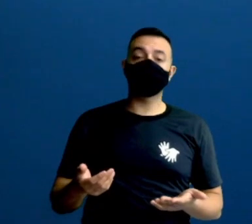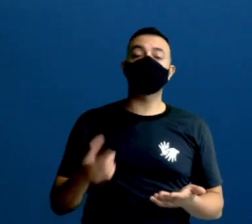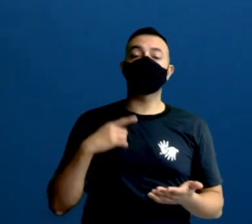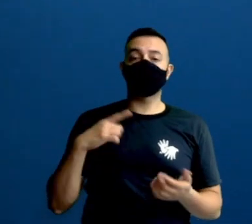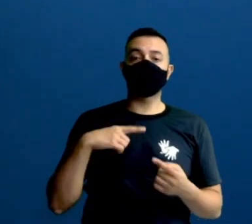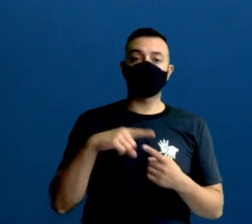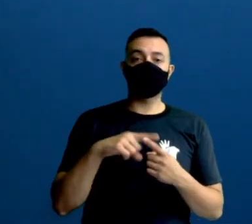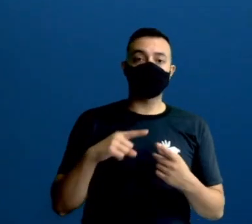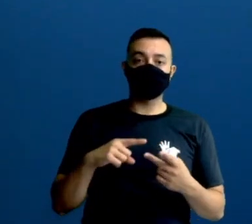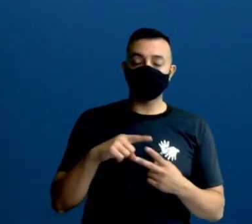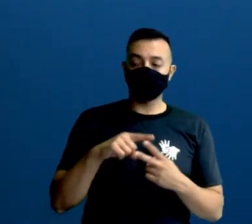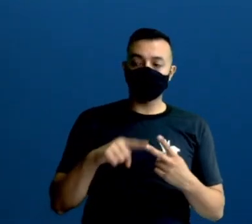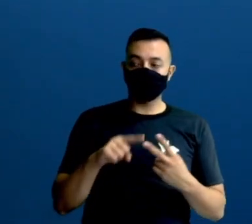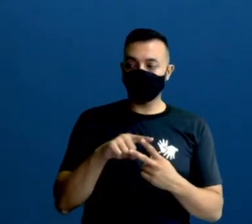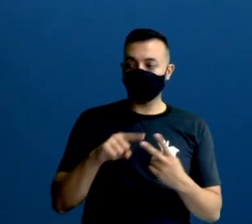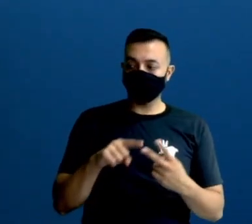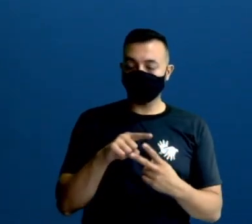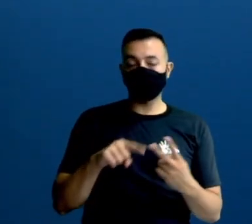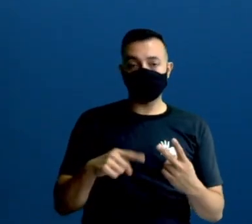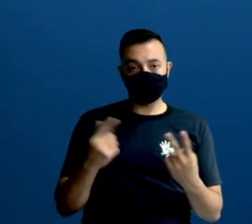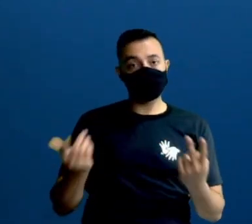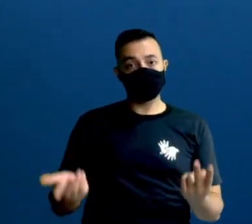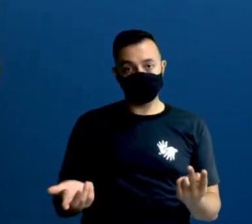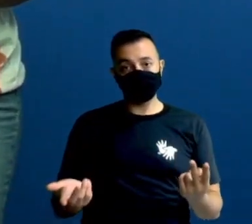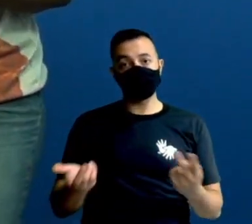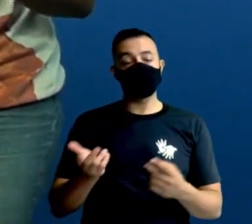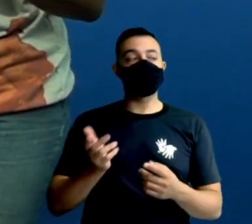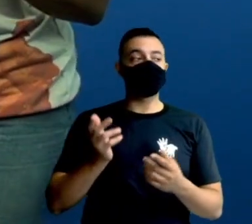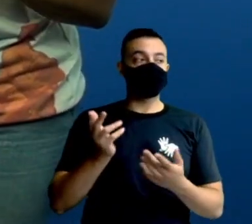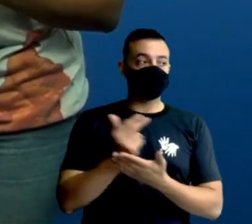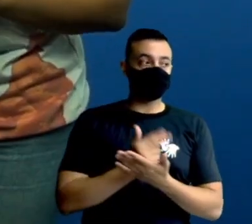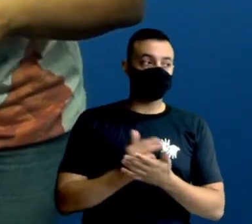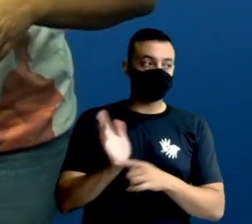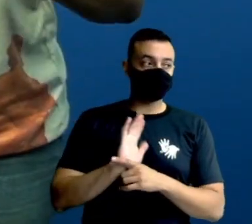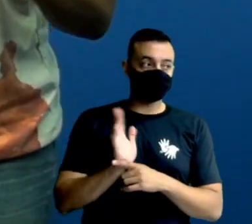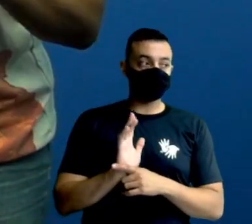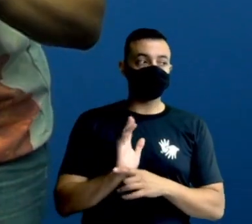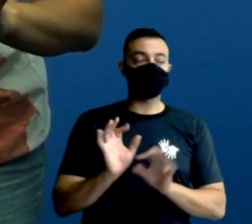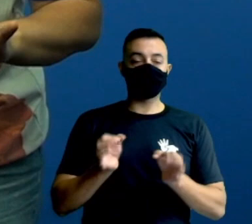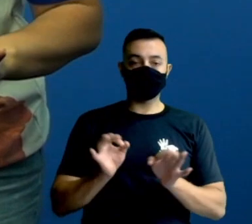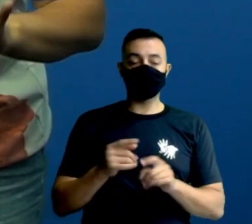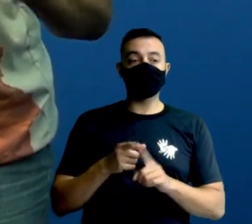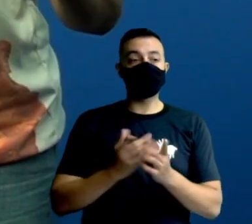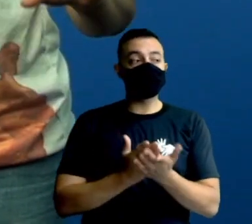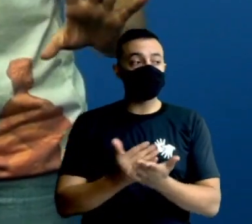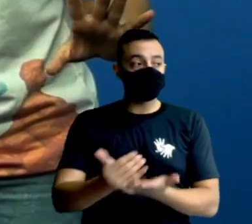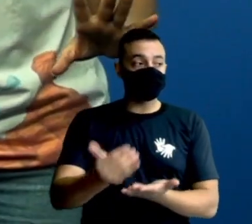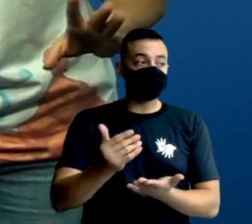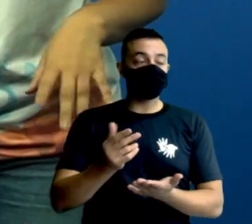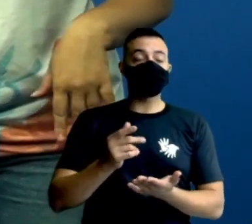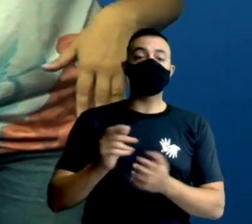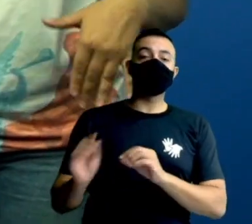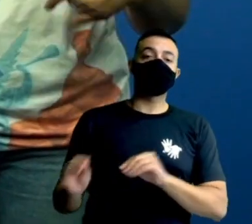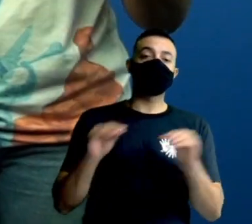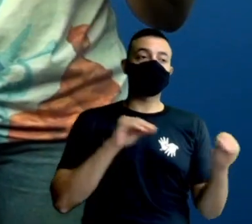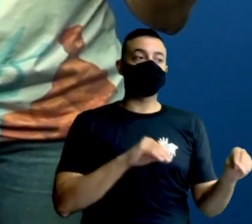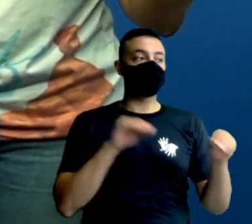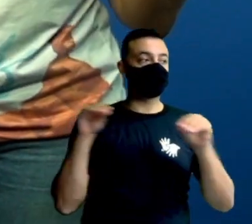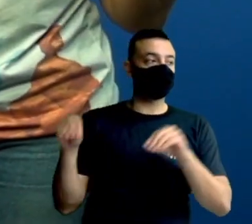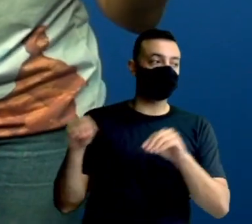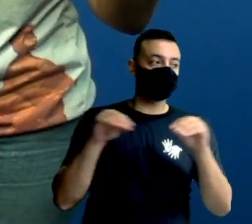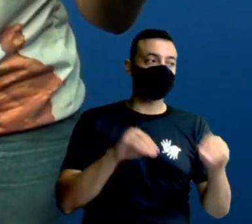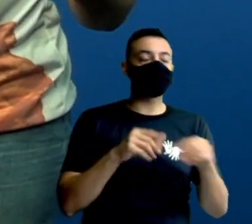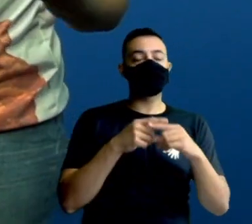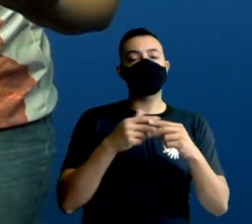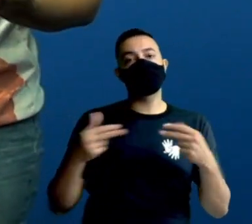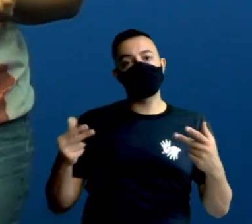tem essas duas animações que falam sobre isso, tá certo? Então inicialmente eram os nômades, mas